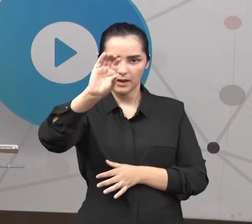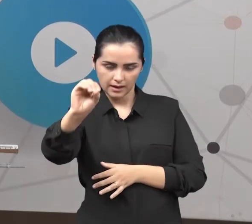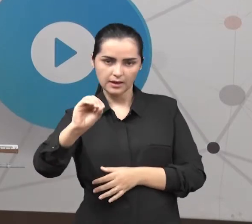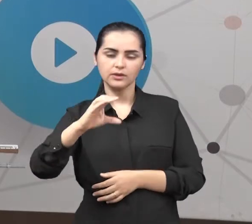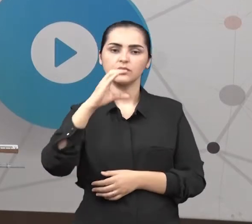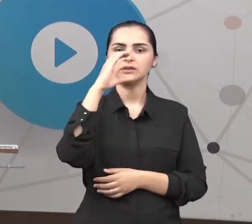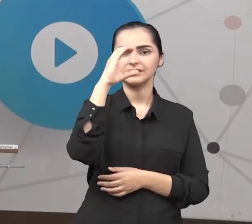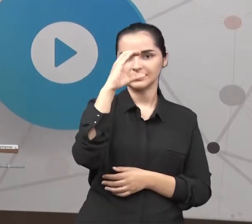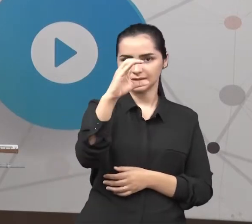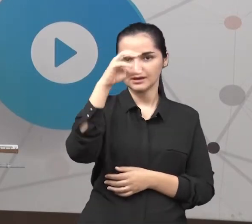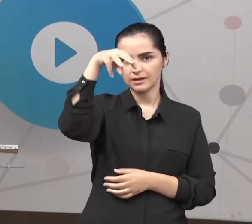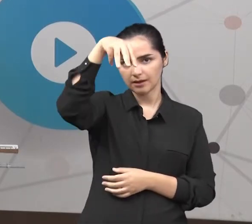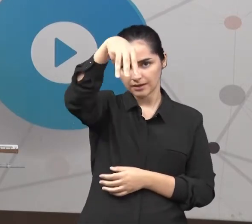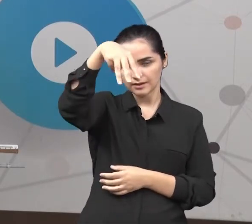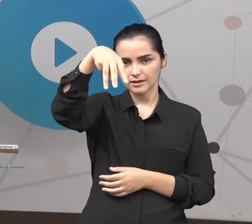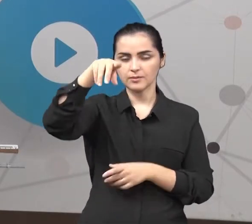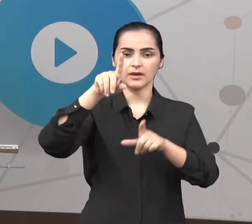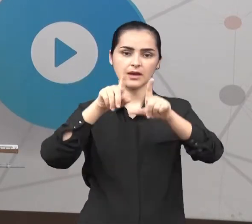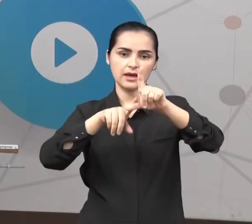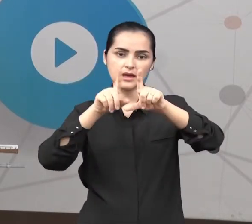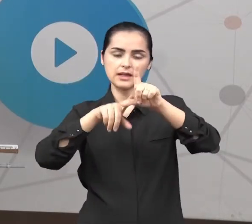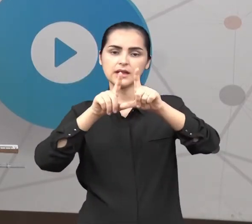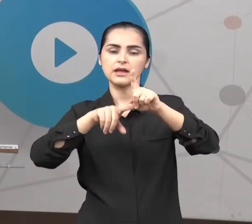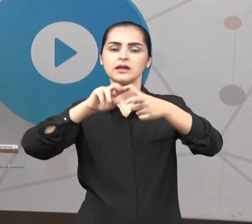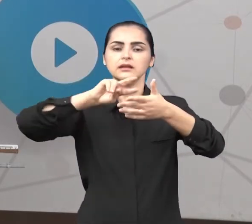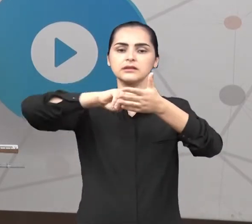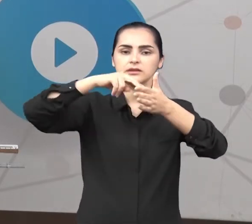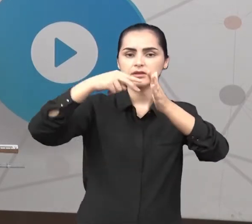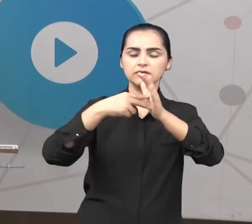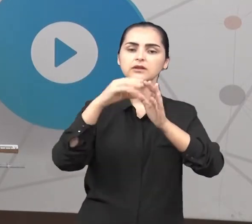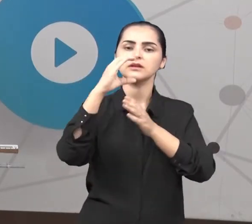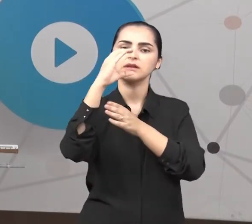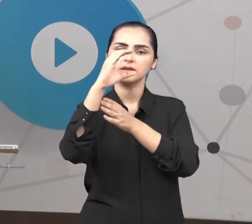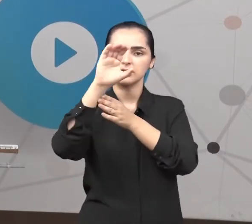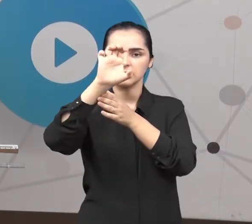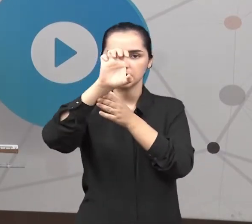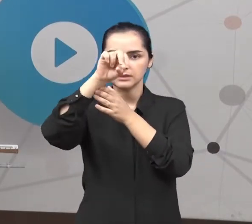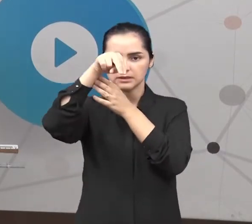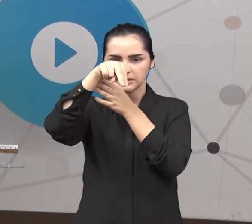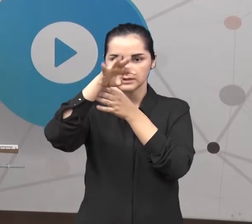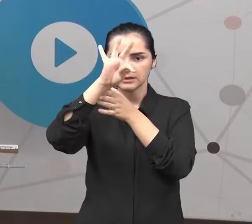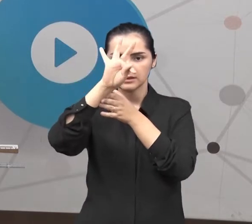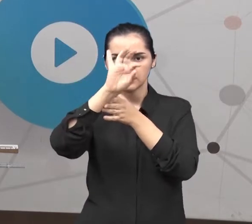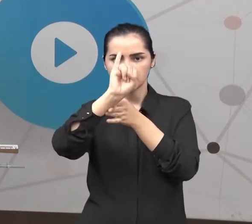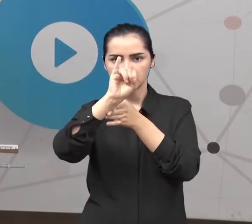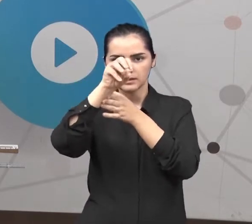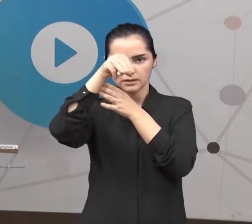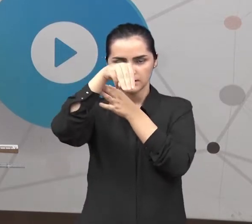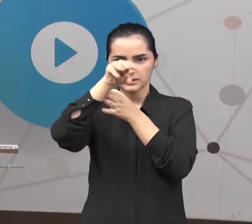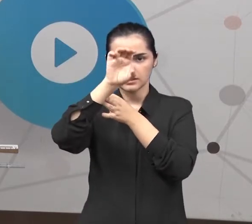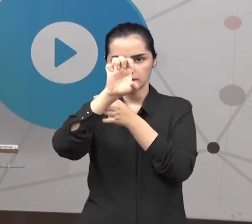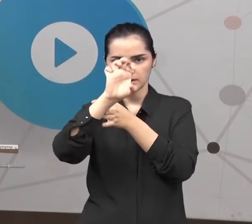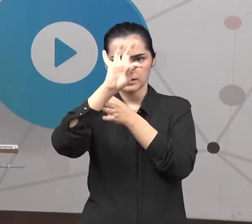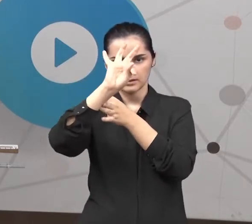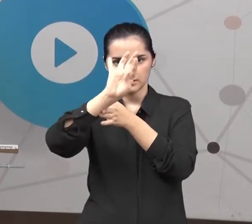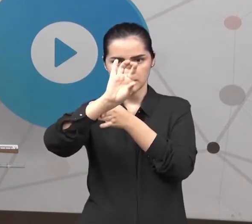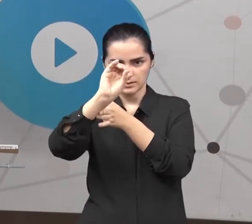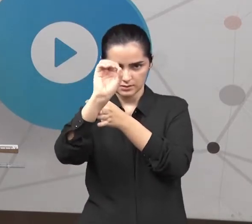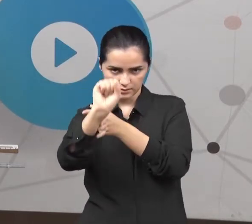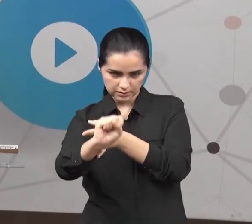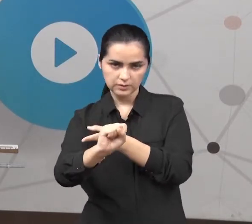CM são as letras que simbolizam centímetros. Usamos o metro para